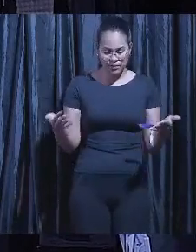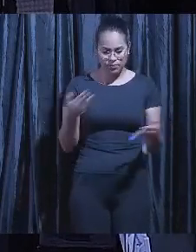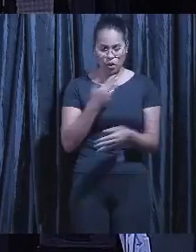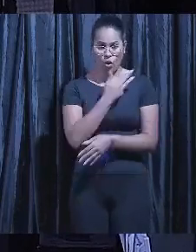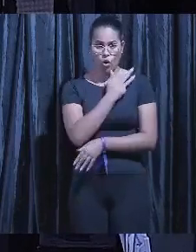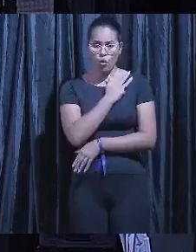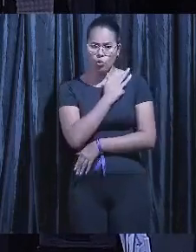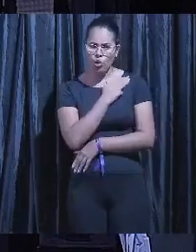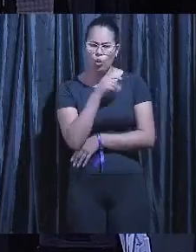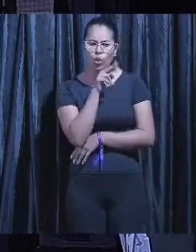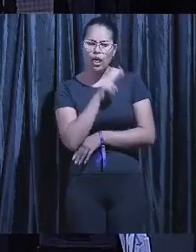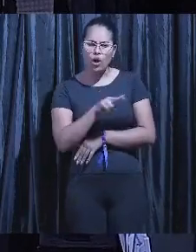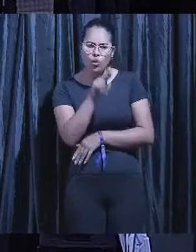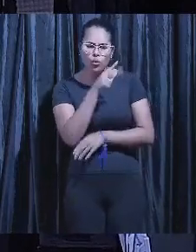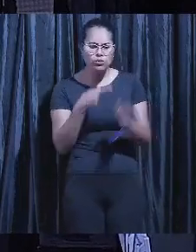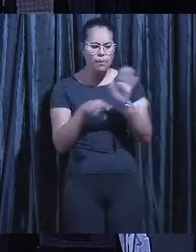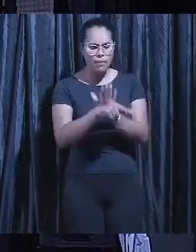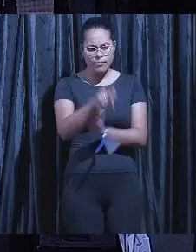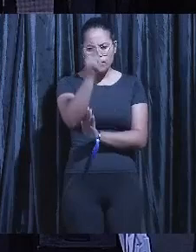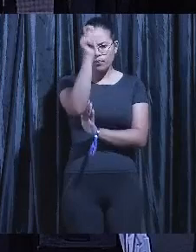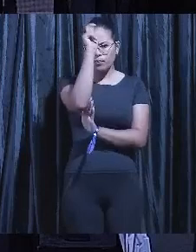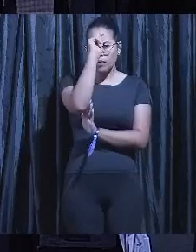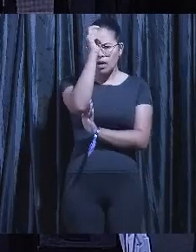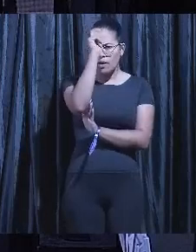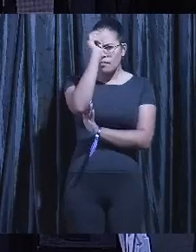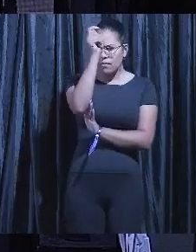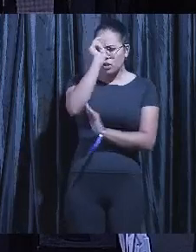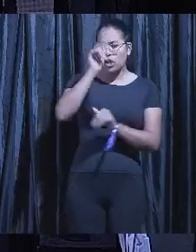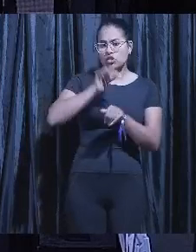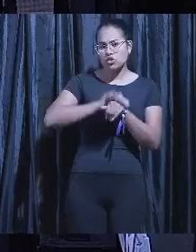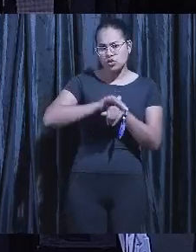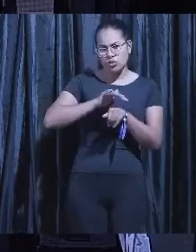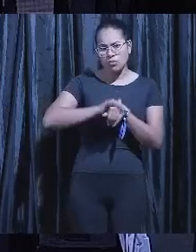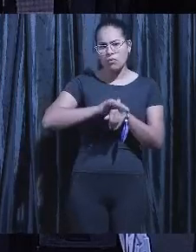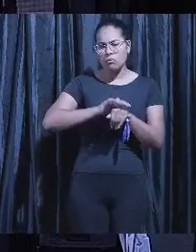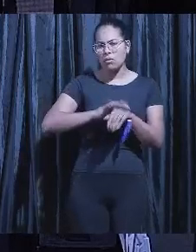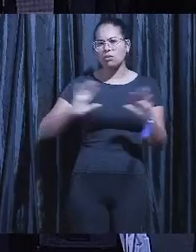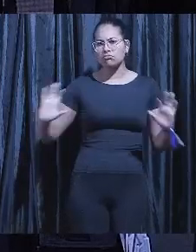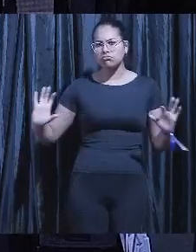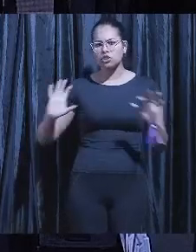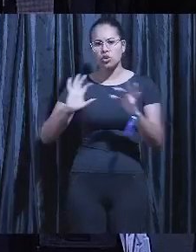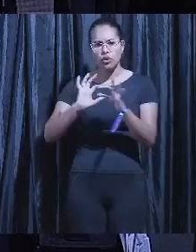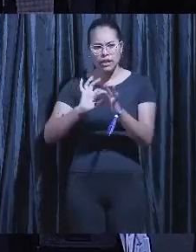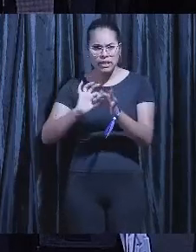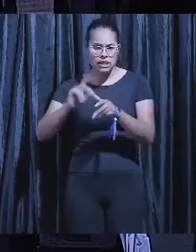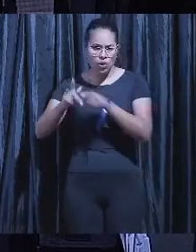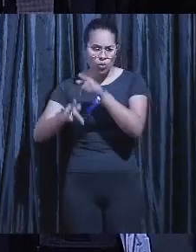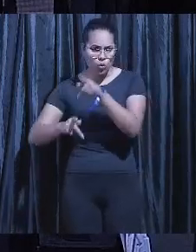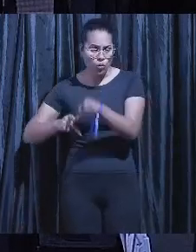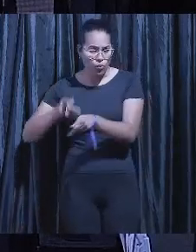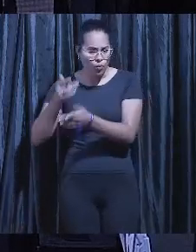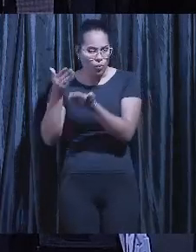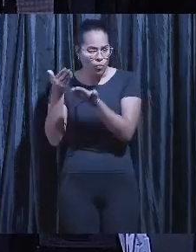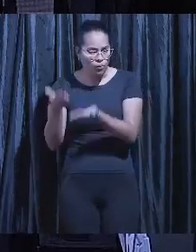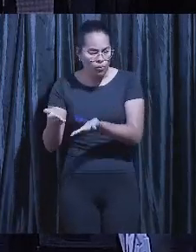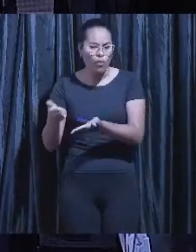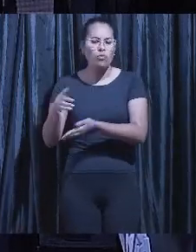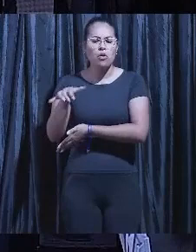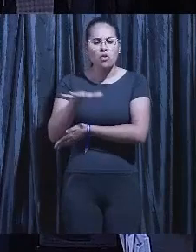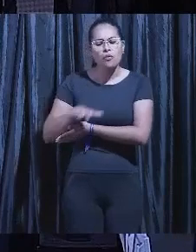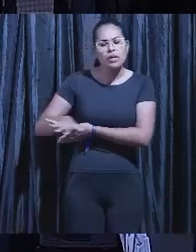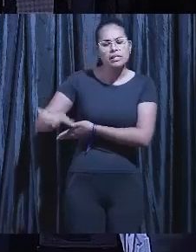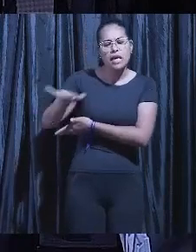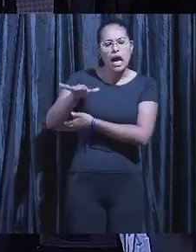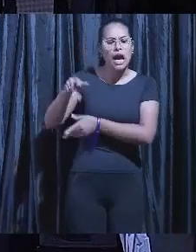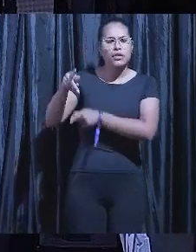se utiliza desse boné num momento de conexão com esse povo, né, com esse território, com a